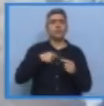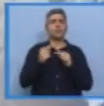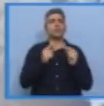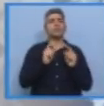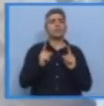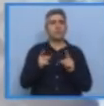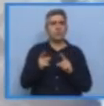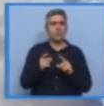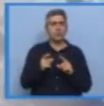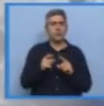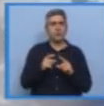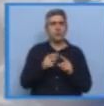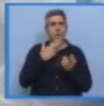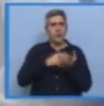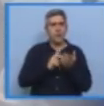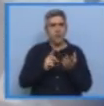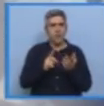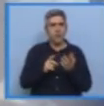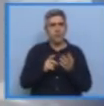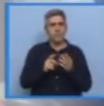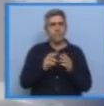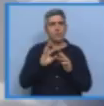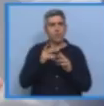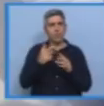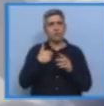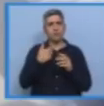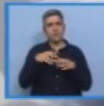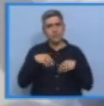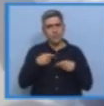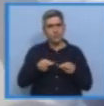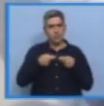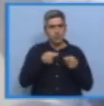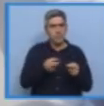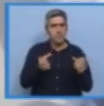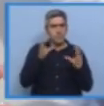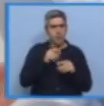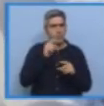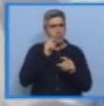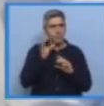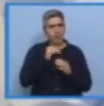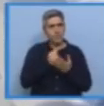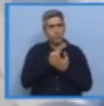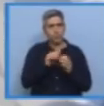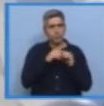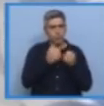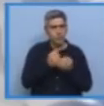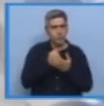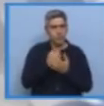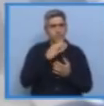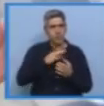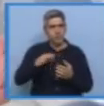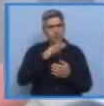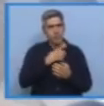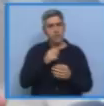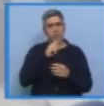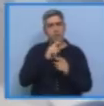neste momento? E a realidade dos factos é esta. Ou estamos dispostos a investir mais, em garantir mais apoio social, garantir apoio às famílias para